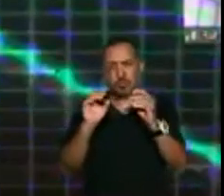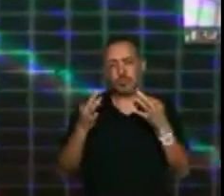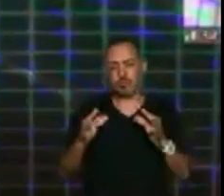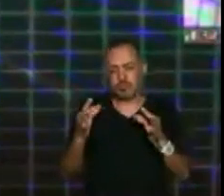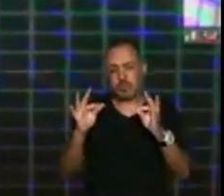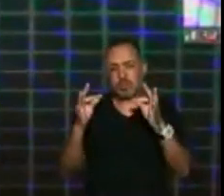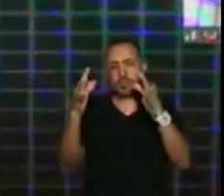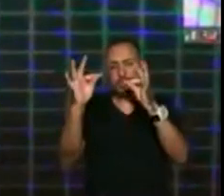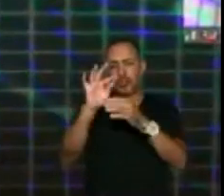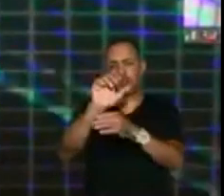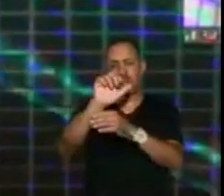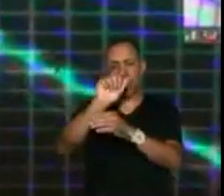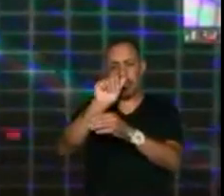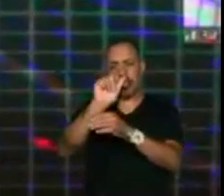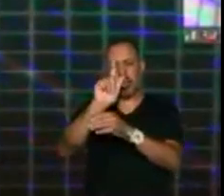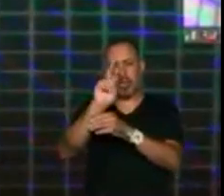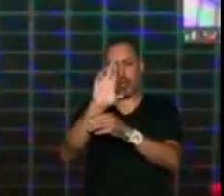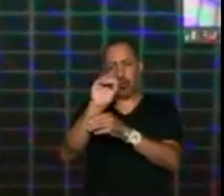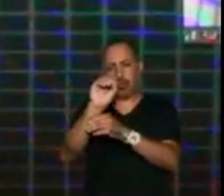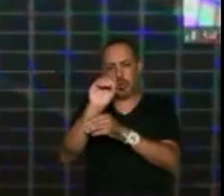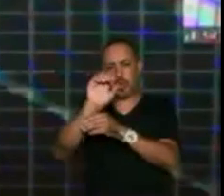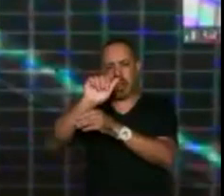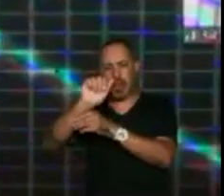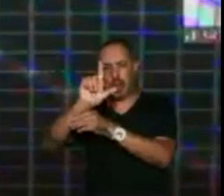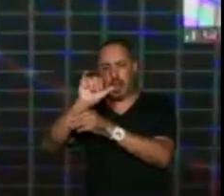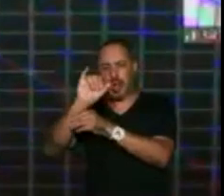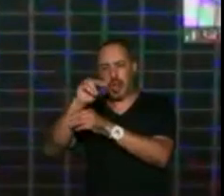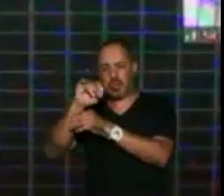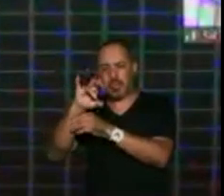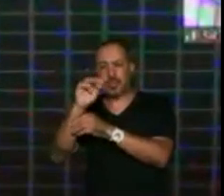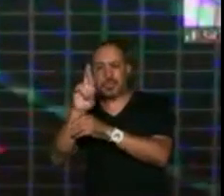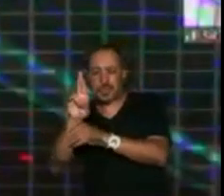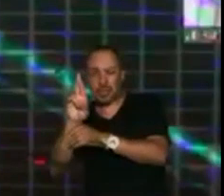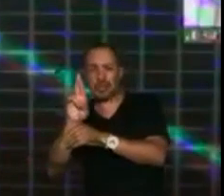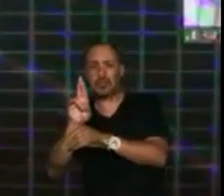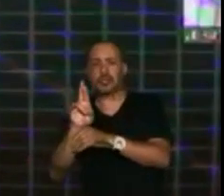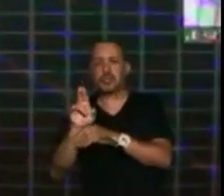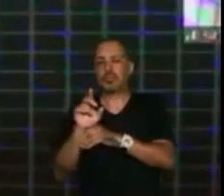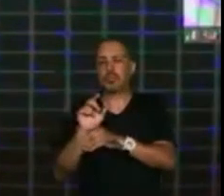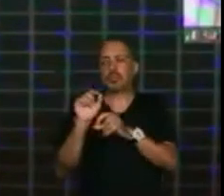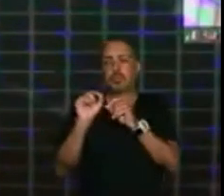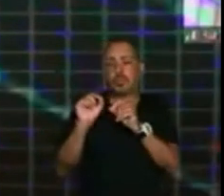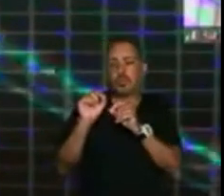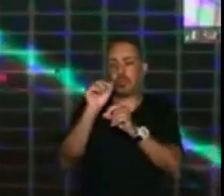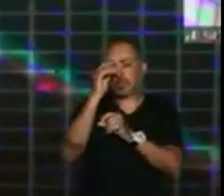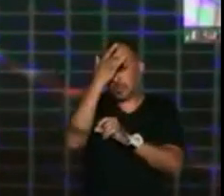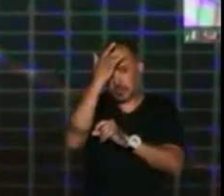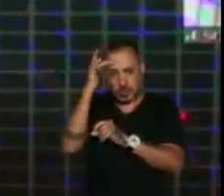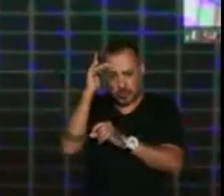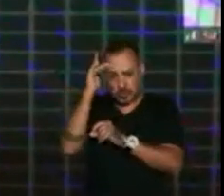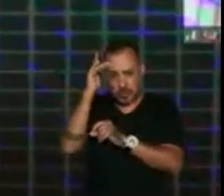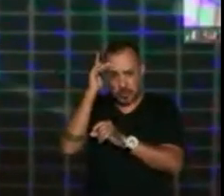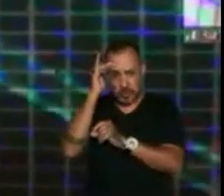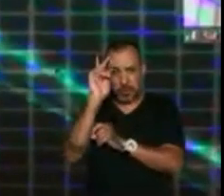do agroalimentar. Eu queria, inclusive, fazer um agradecimento especial ao pessoal da Haze Shift que